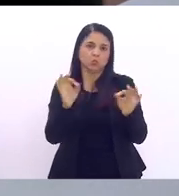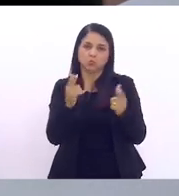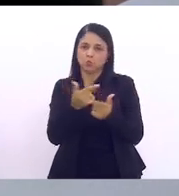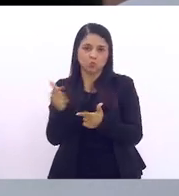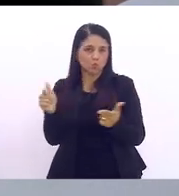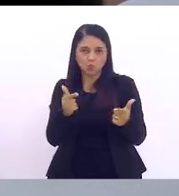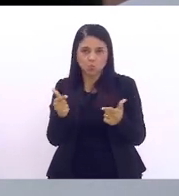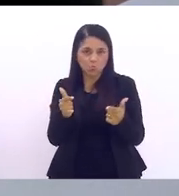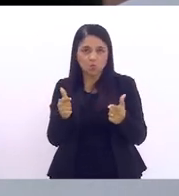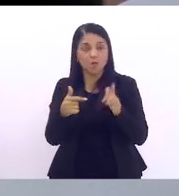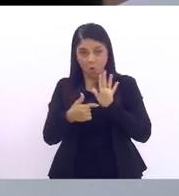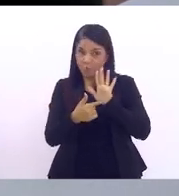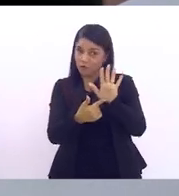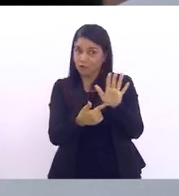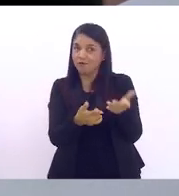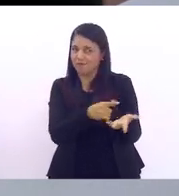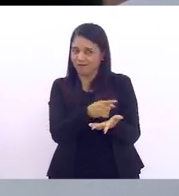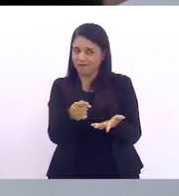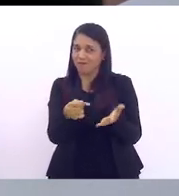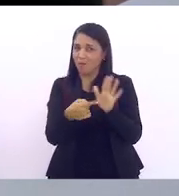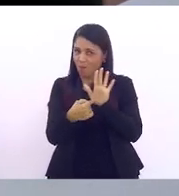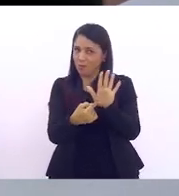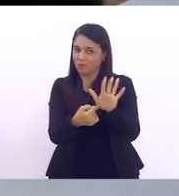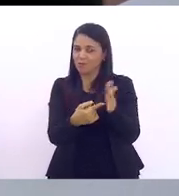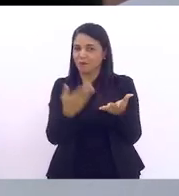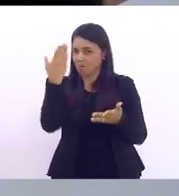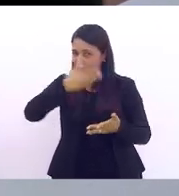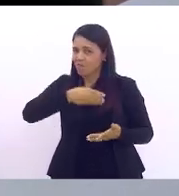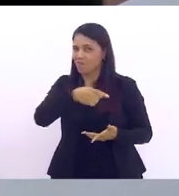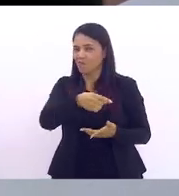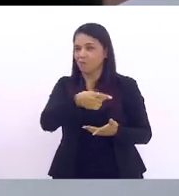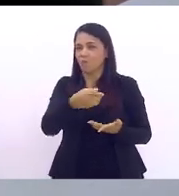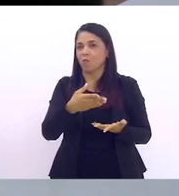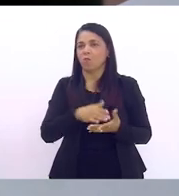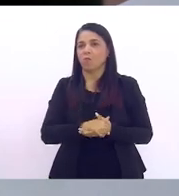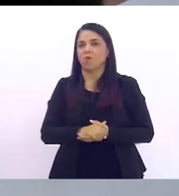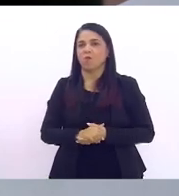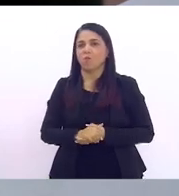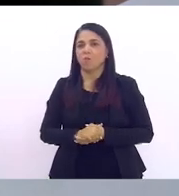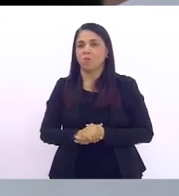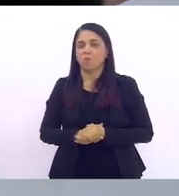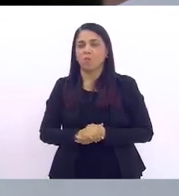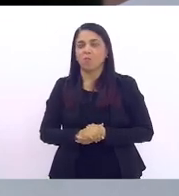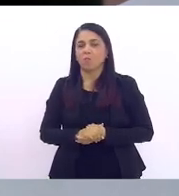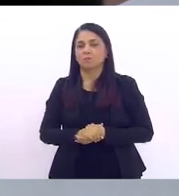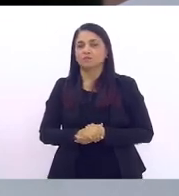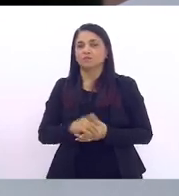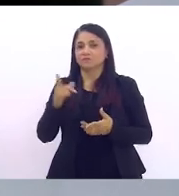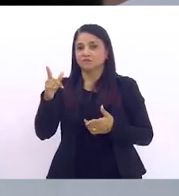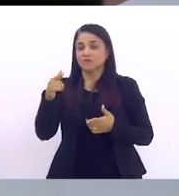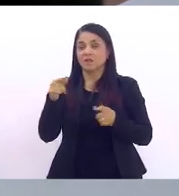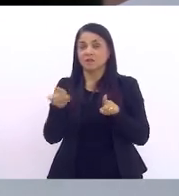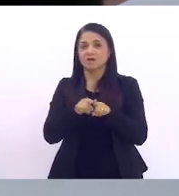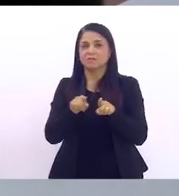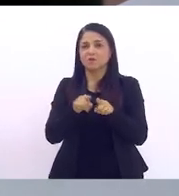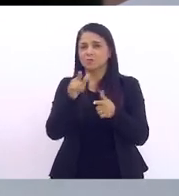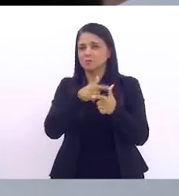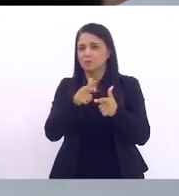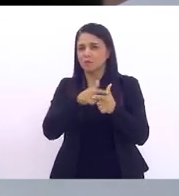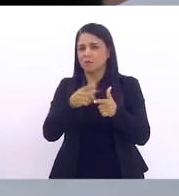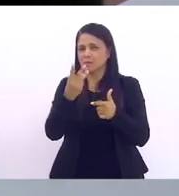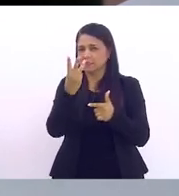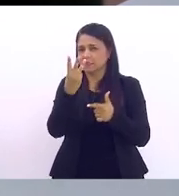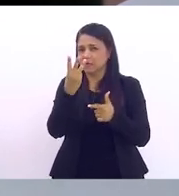para vocês esses print que estão na tela agora tá são de um episódio que aconteceu talvez há TR